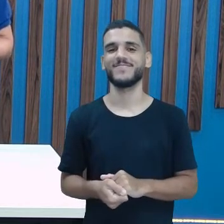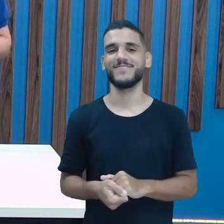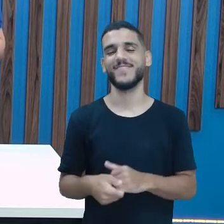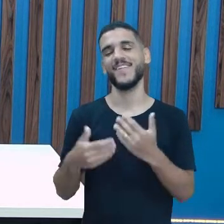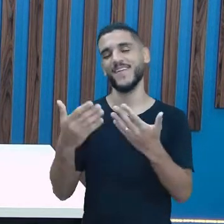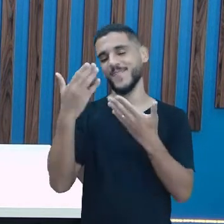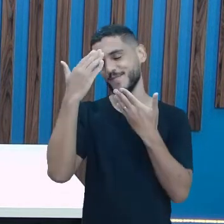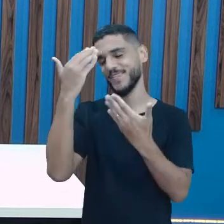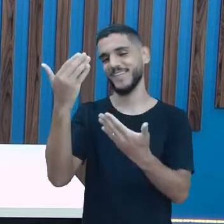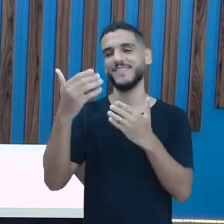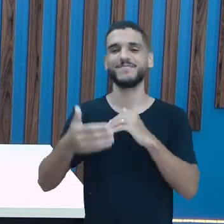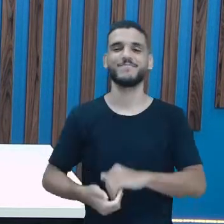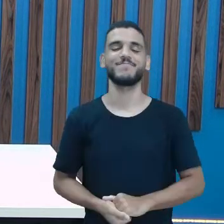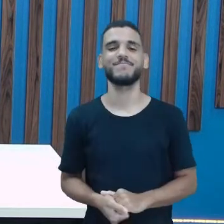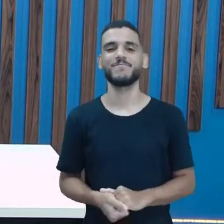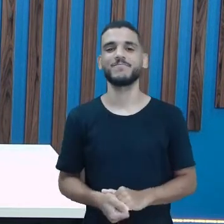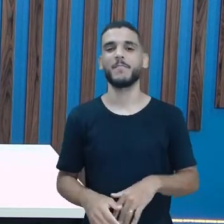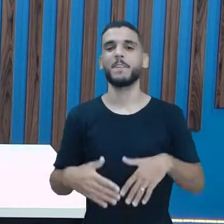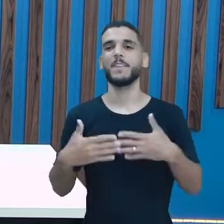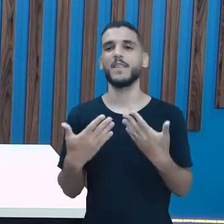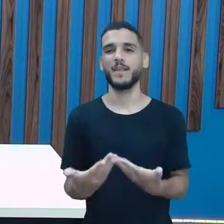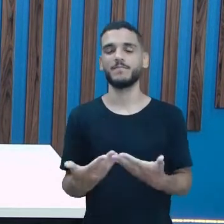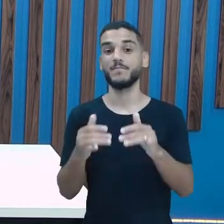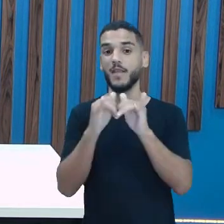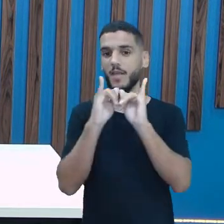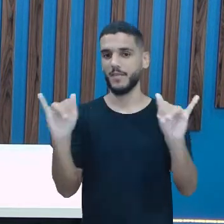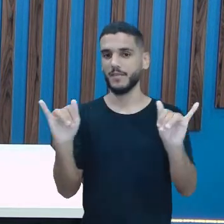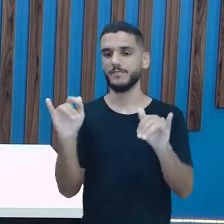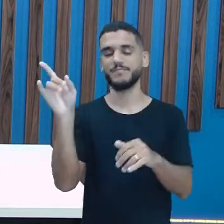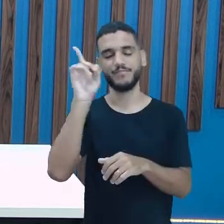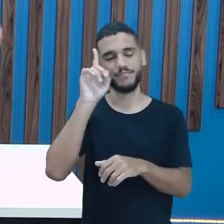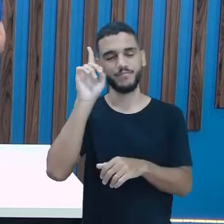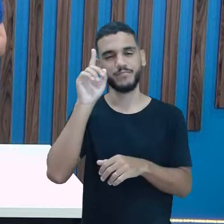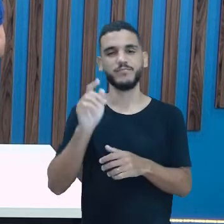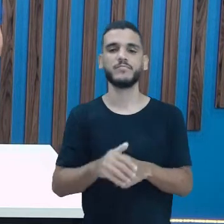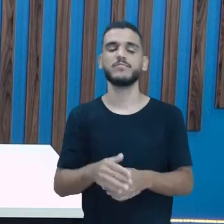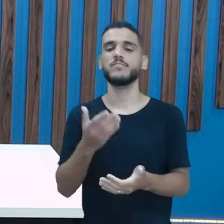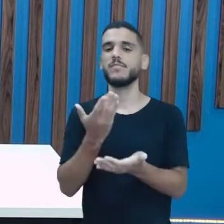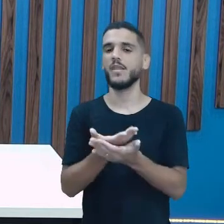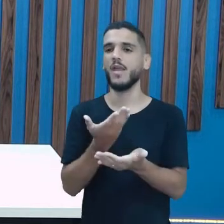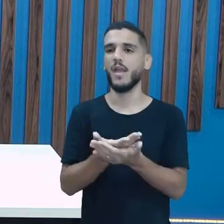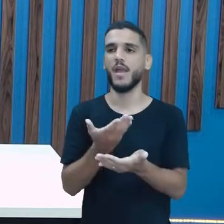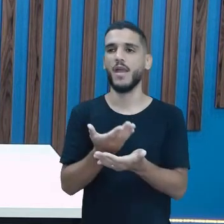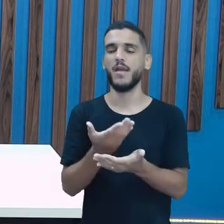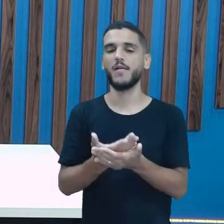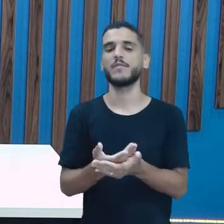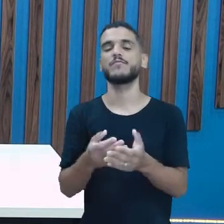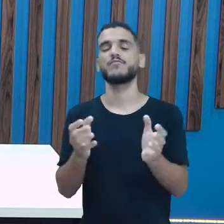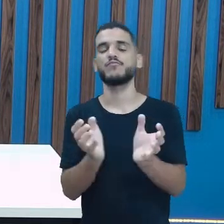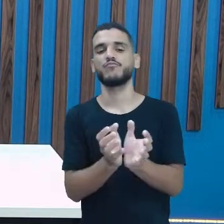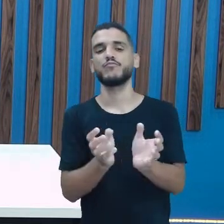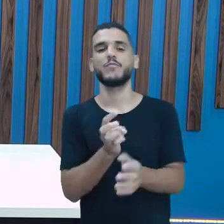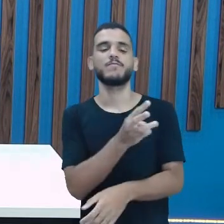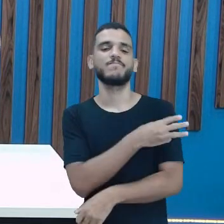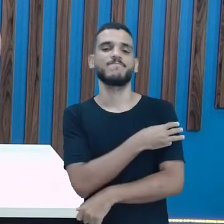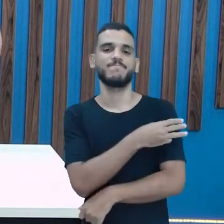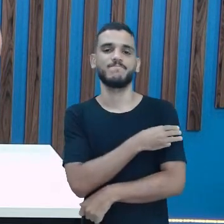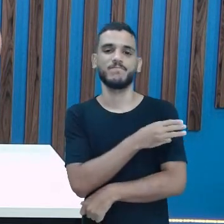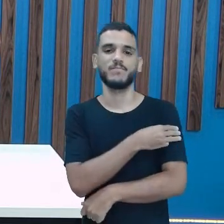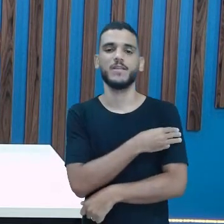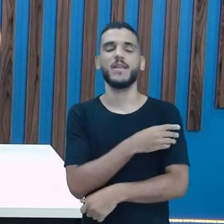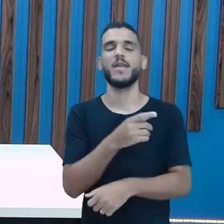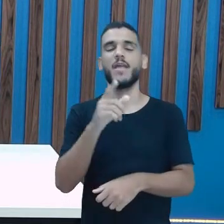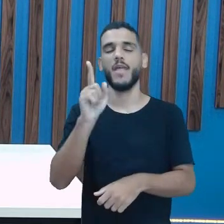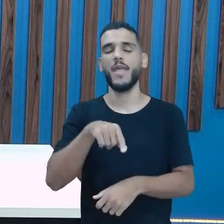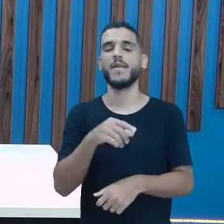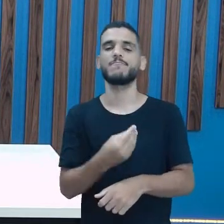seja bem-vindo. Vamos aos nossos recadinhos diários. Nossas aulas, as aulas do terceiro ano, são transmitidas ao